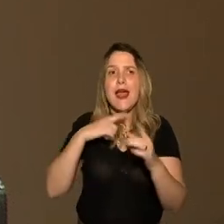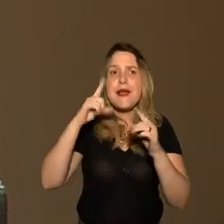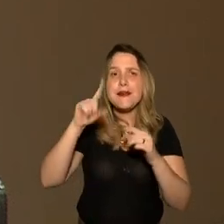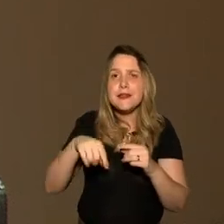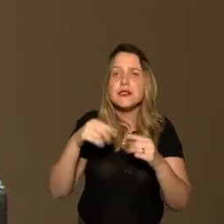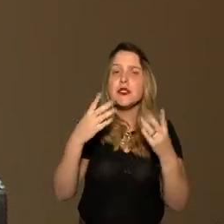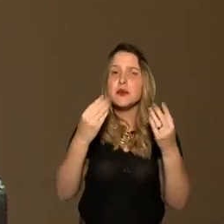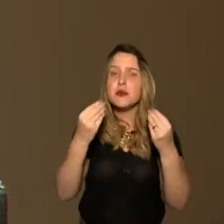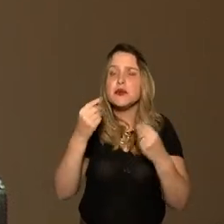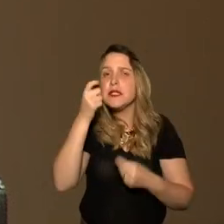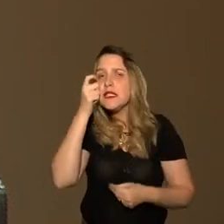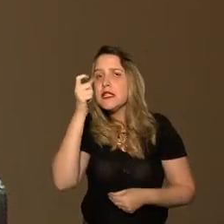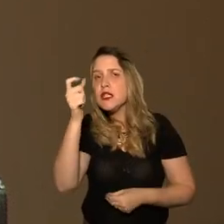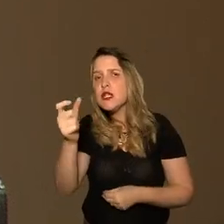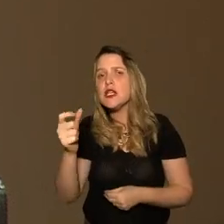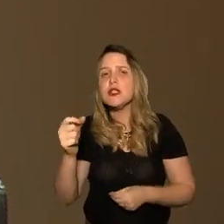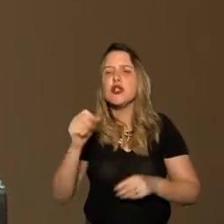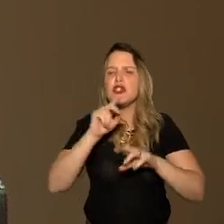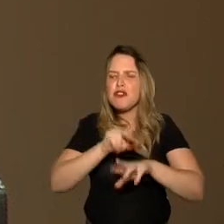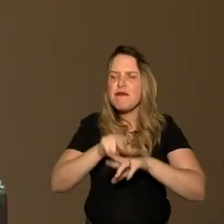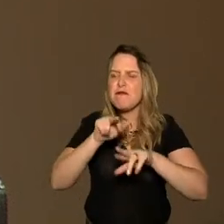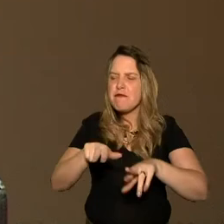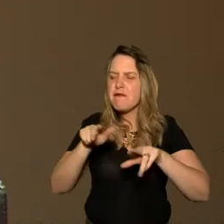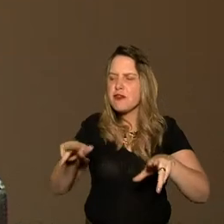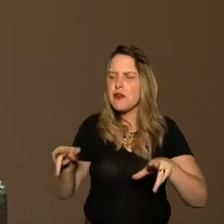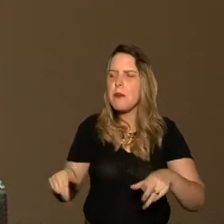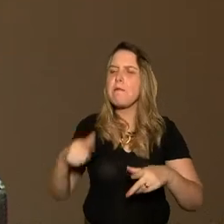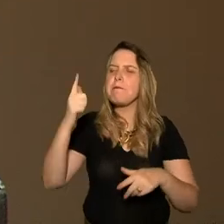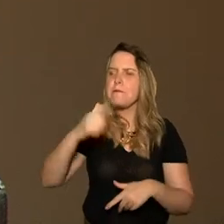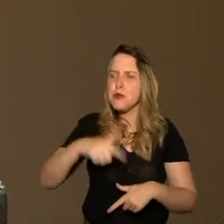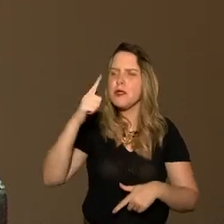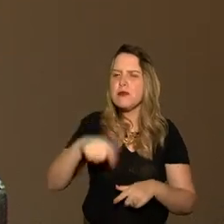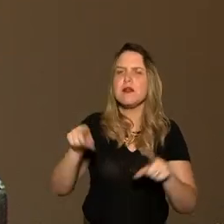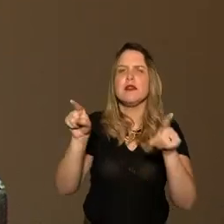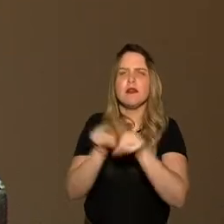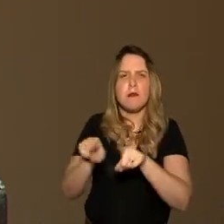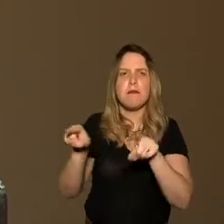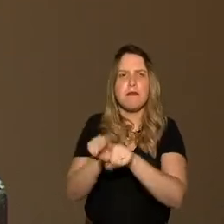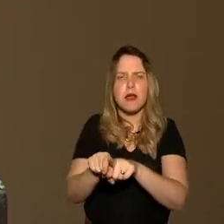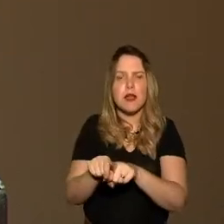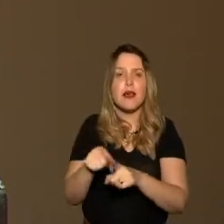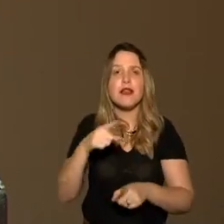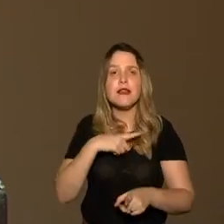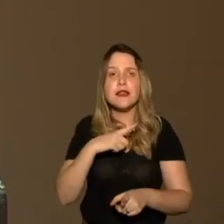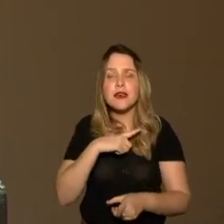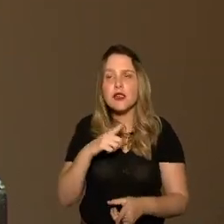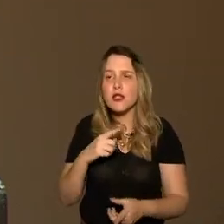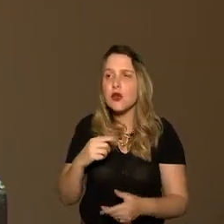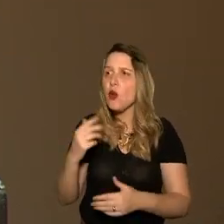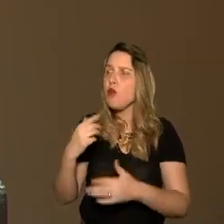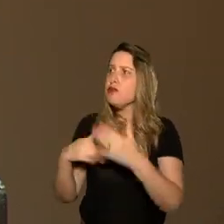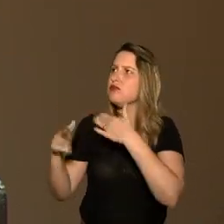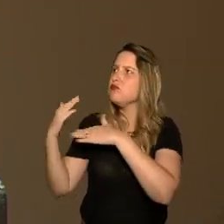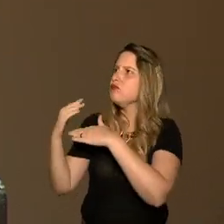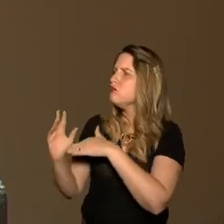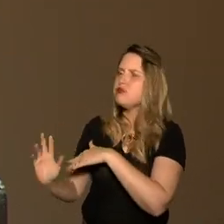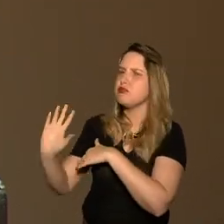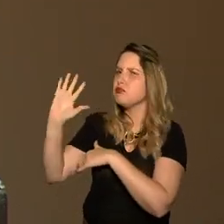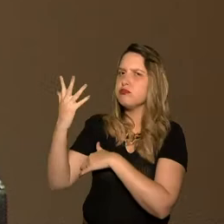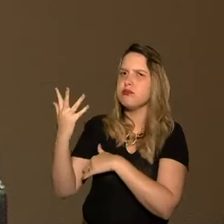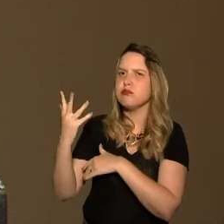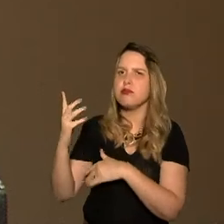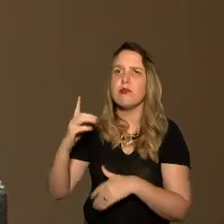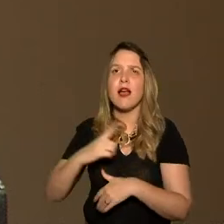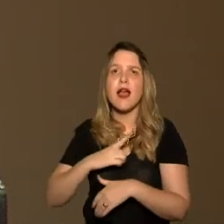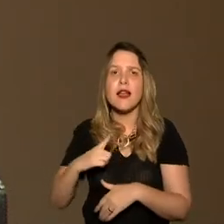muito interessantes muito diversas mas muitas vezes também que remetiam a memórias né